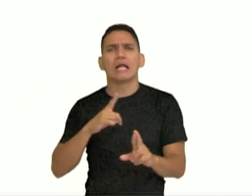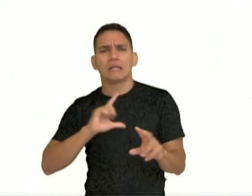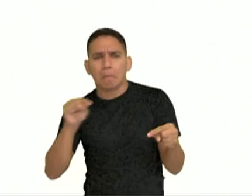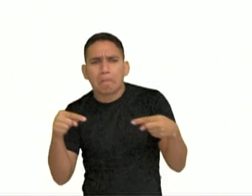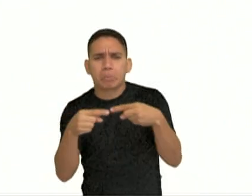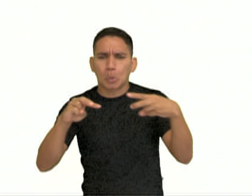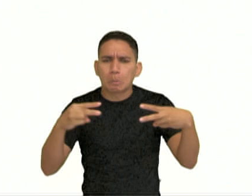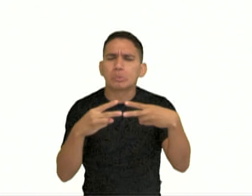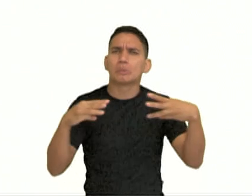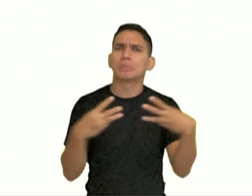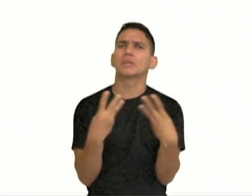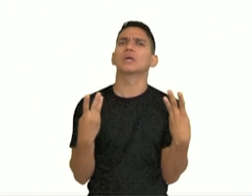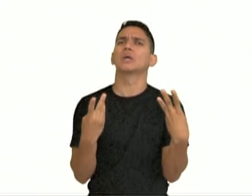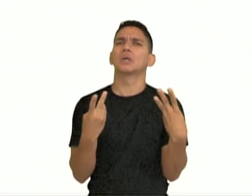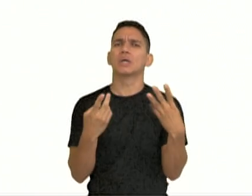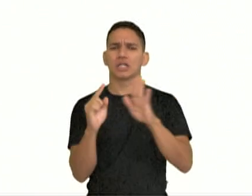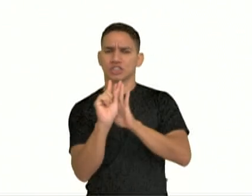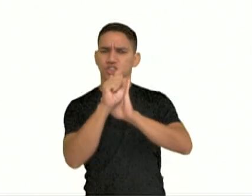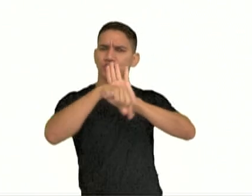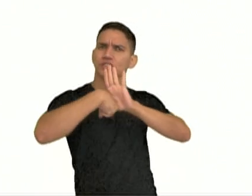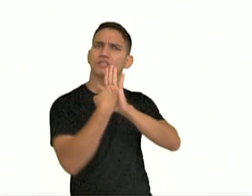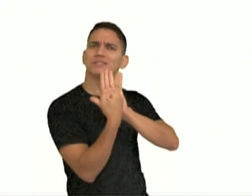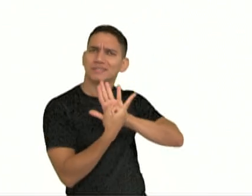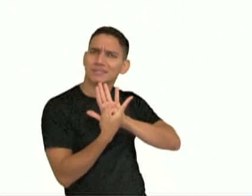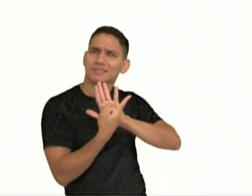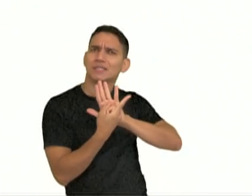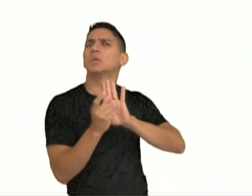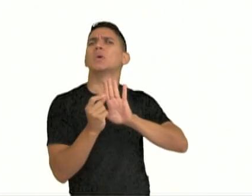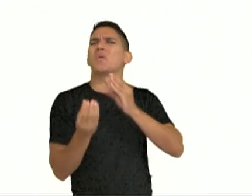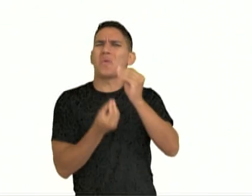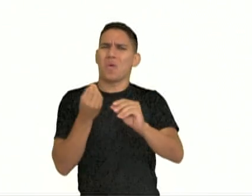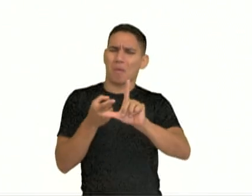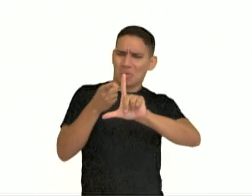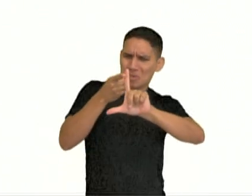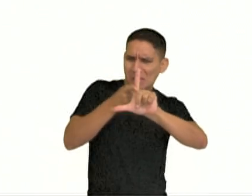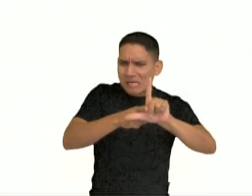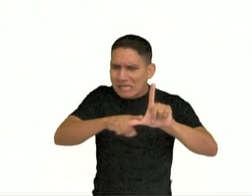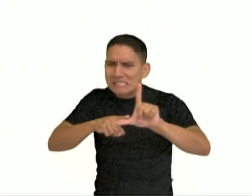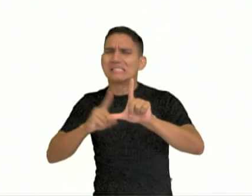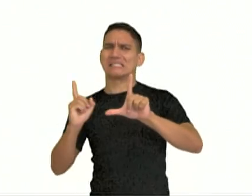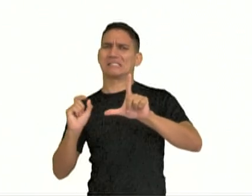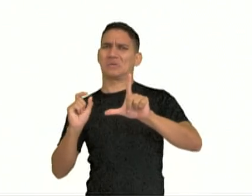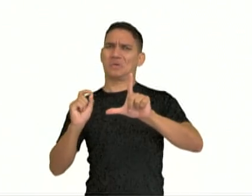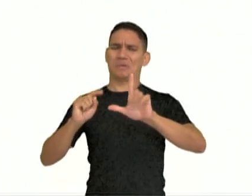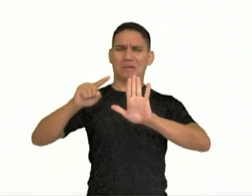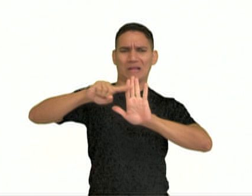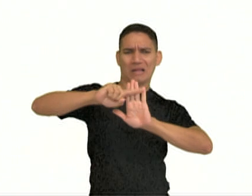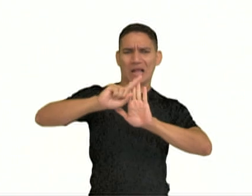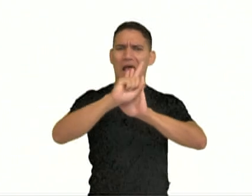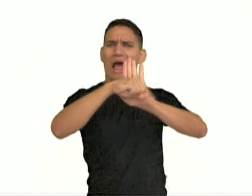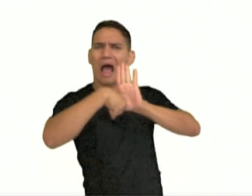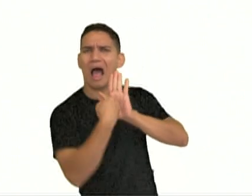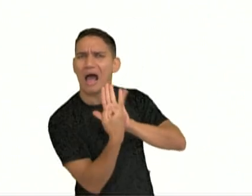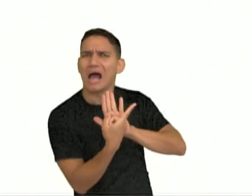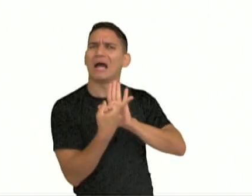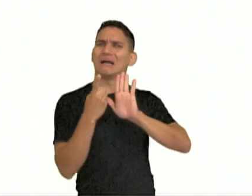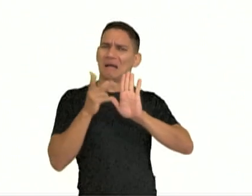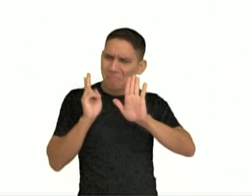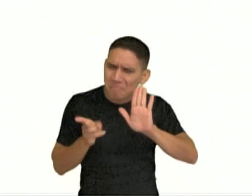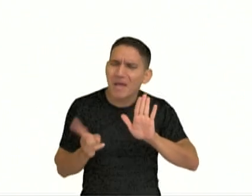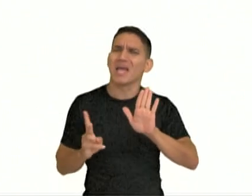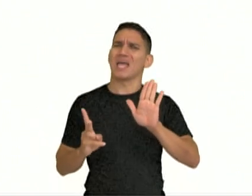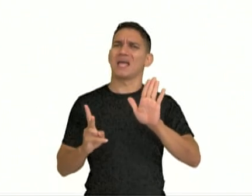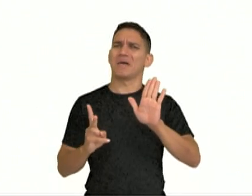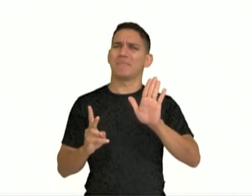na circunferência trigonométrica? Como que a gente faz para medir ângulo, arco, isso da circunferência? Será que é a mesma unidade